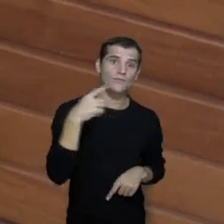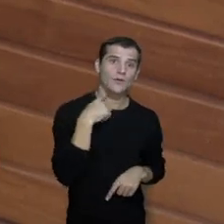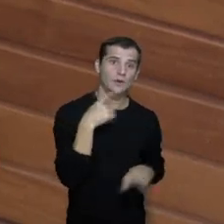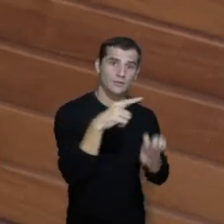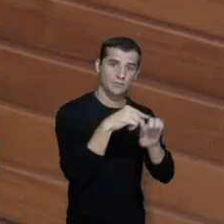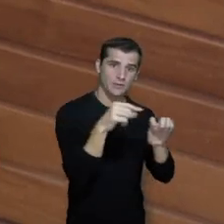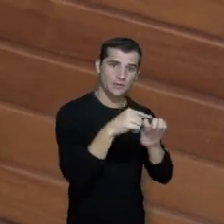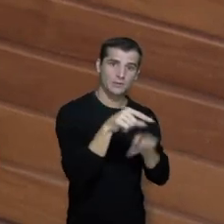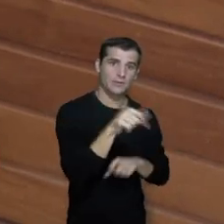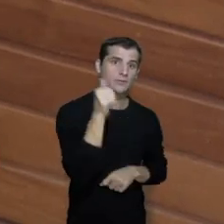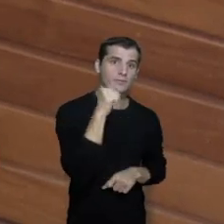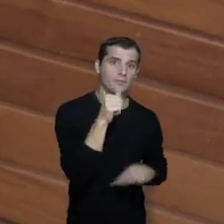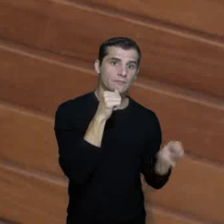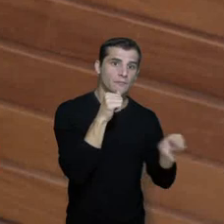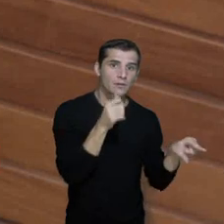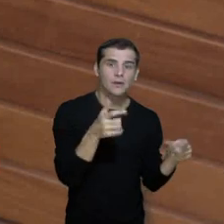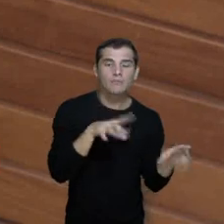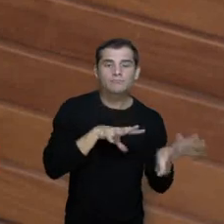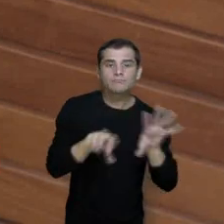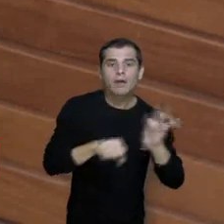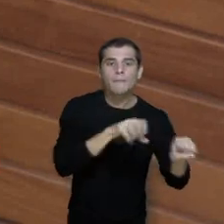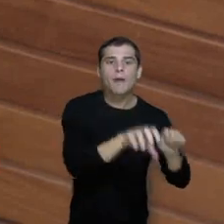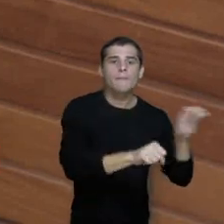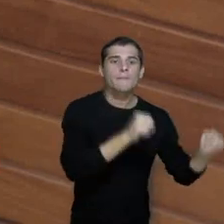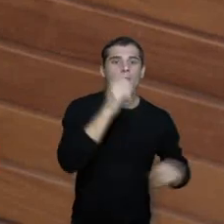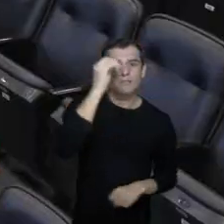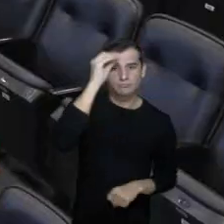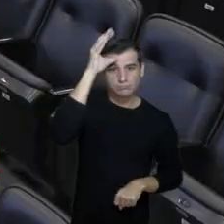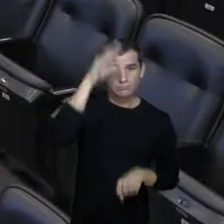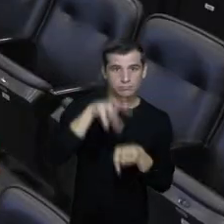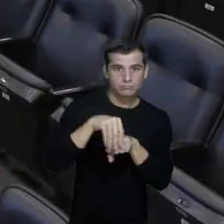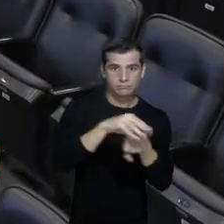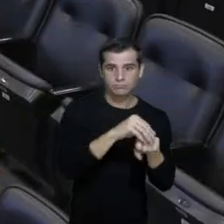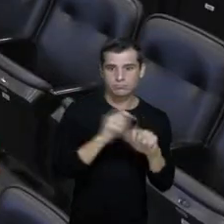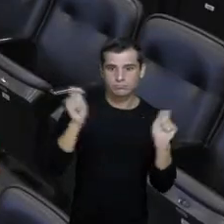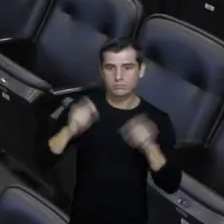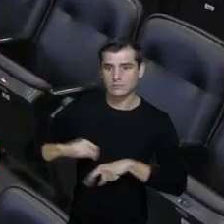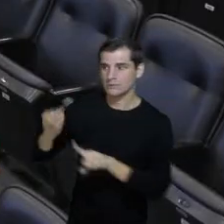conhecimento para contribuir com uma sociedade melhor tá